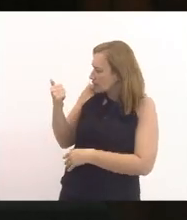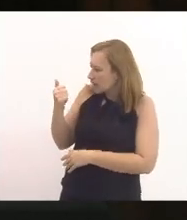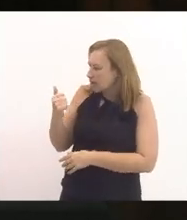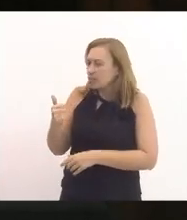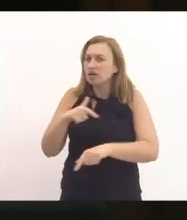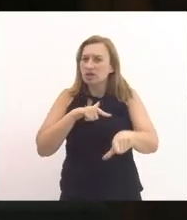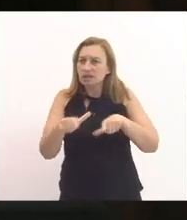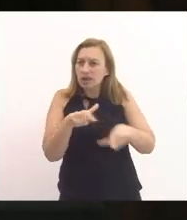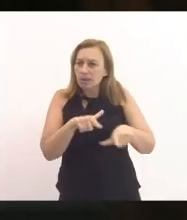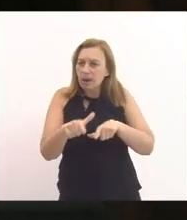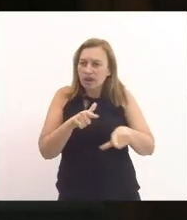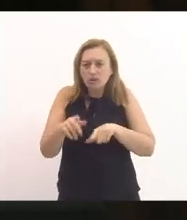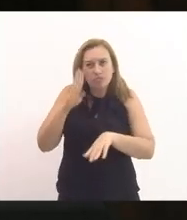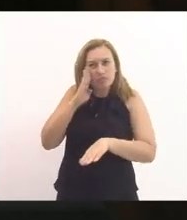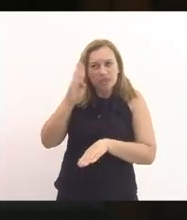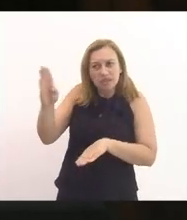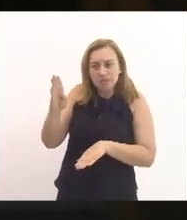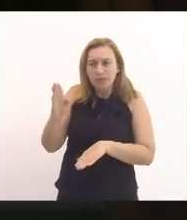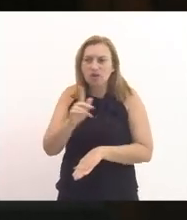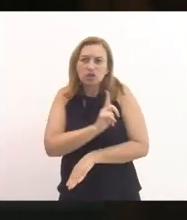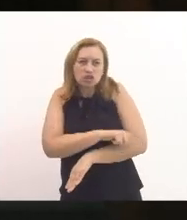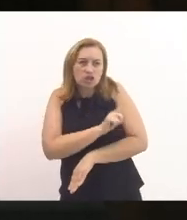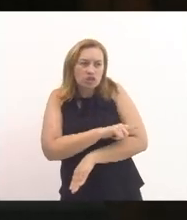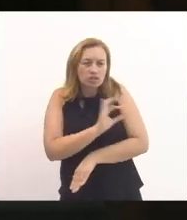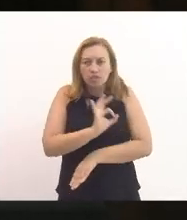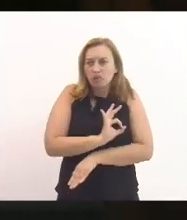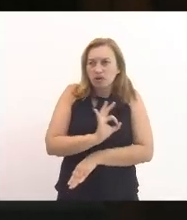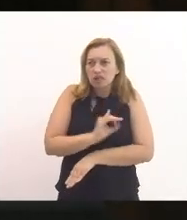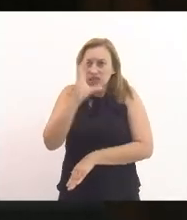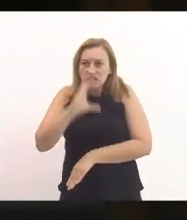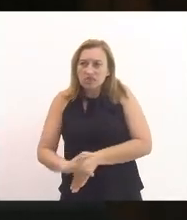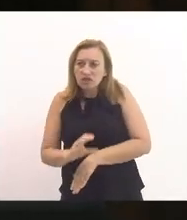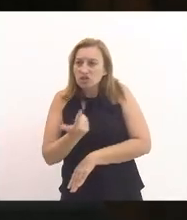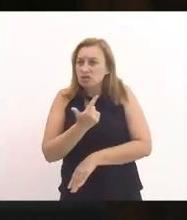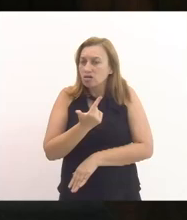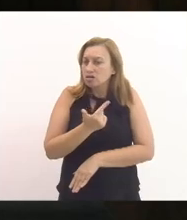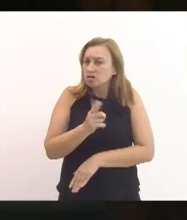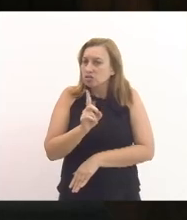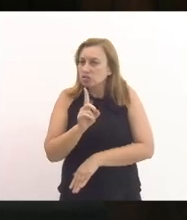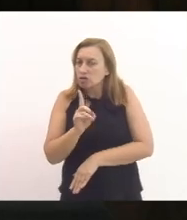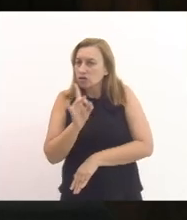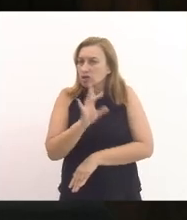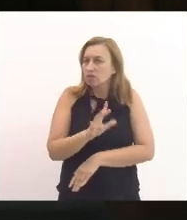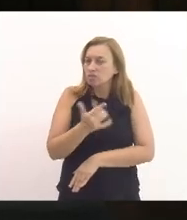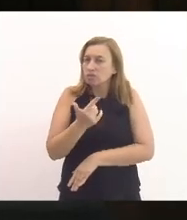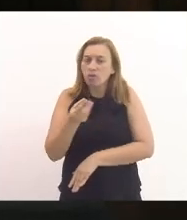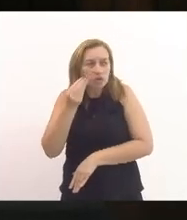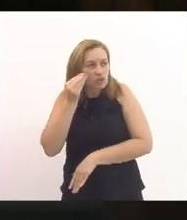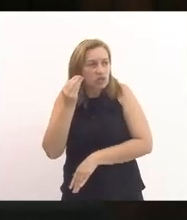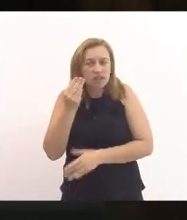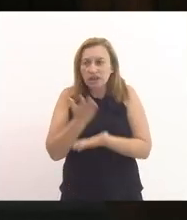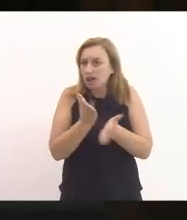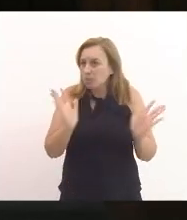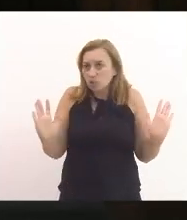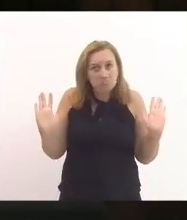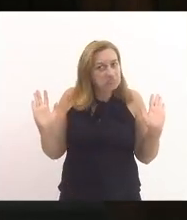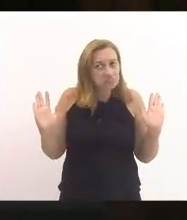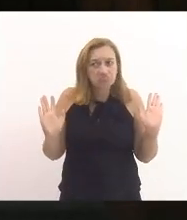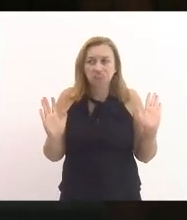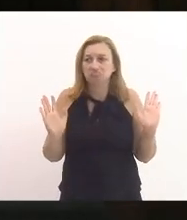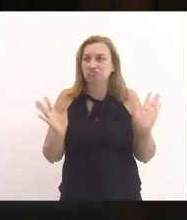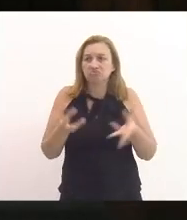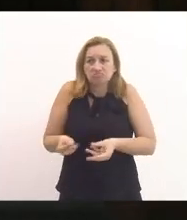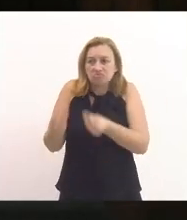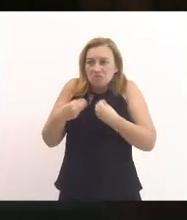exercem funções inclusive indigestão a nossa Polícia Civil só não exercem mais obviamente que não tem essa oportunidade é que não